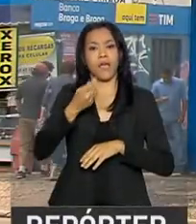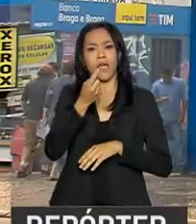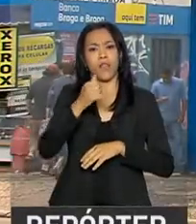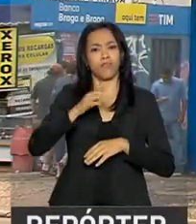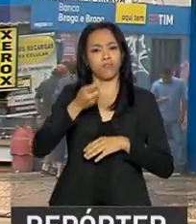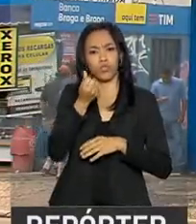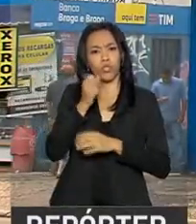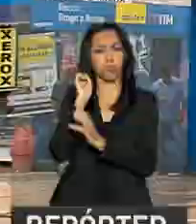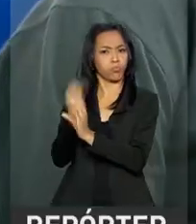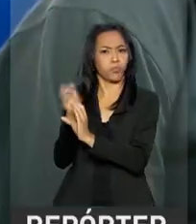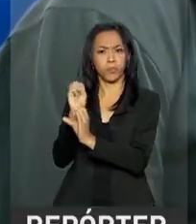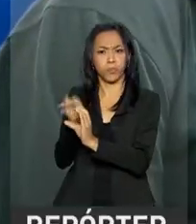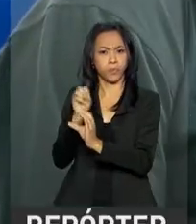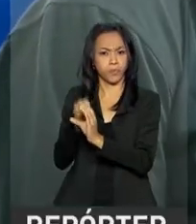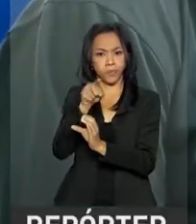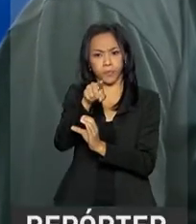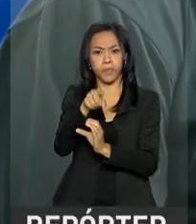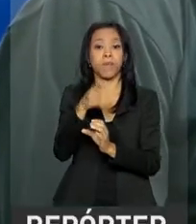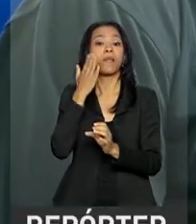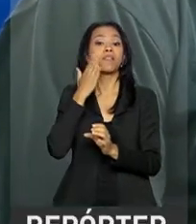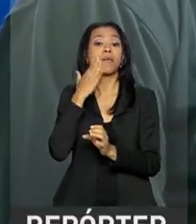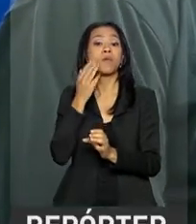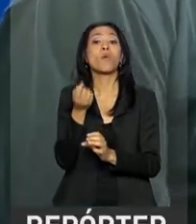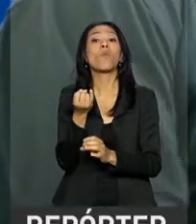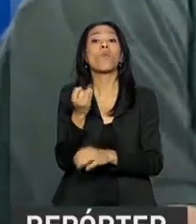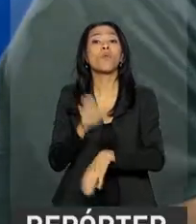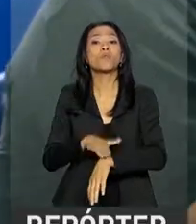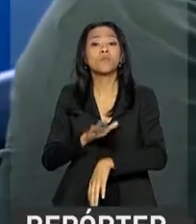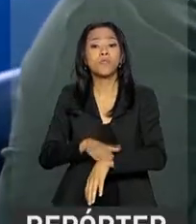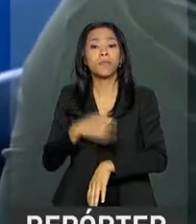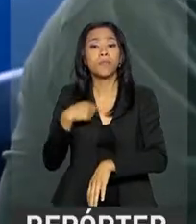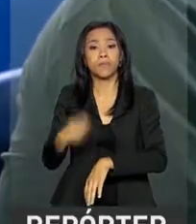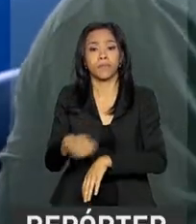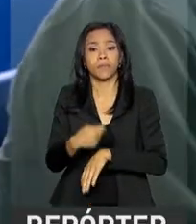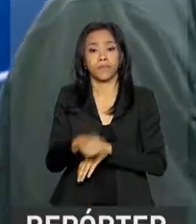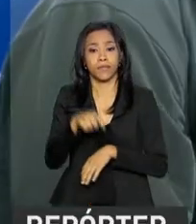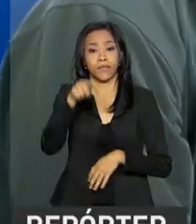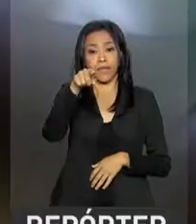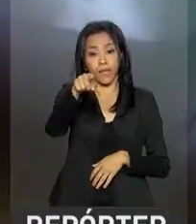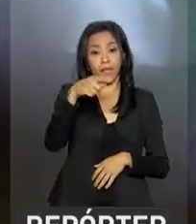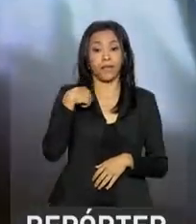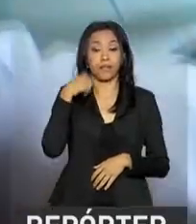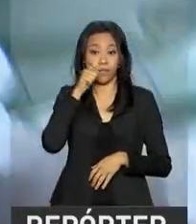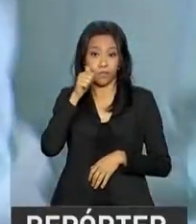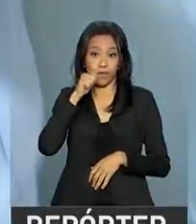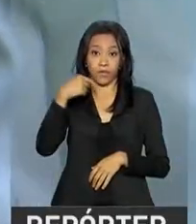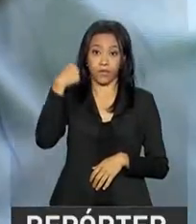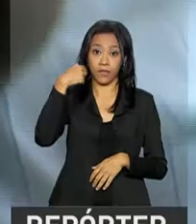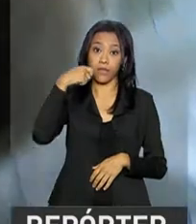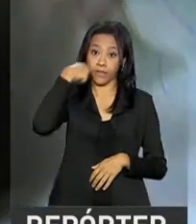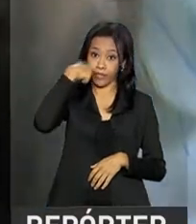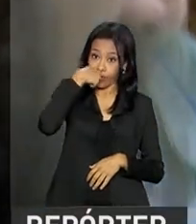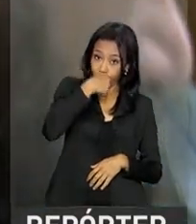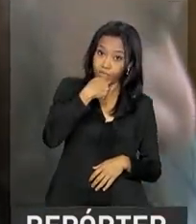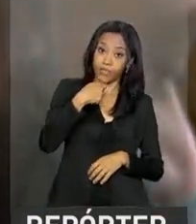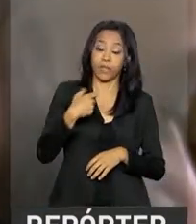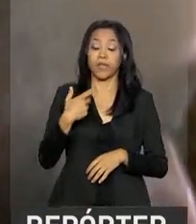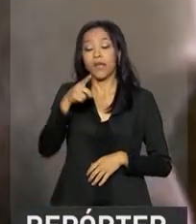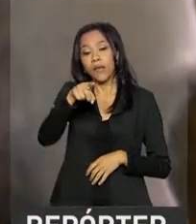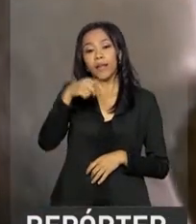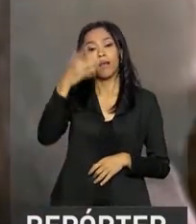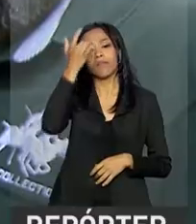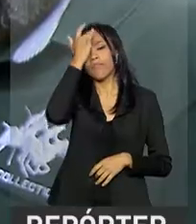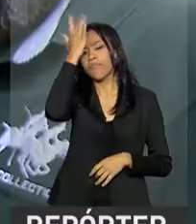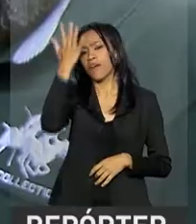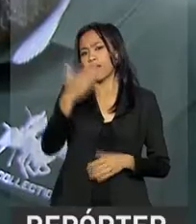exatamente para saber quanto tempo mais ela precisa contribuir para dentista a nova ferramenta facilita a vida do contribuinte